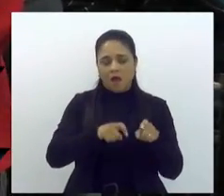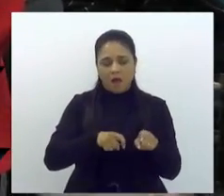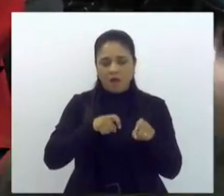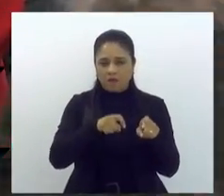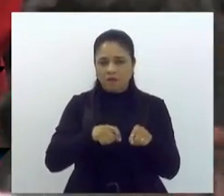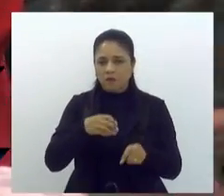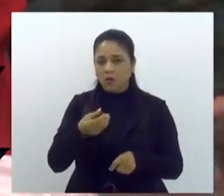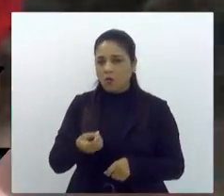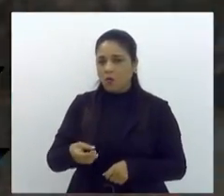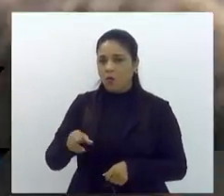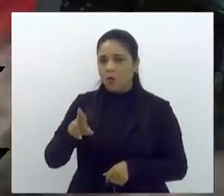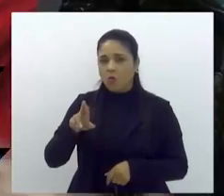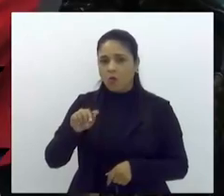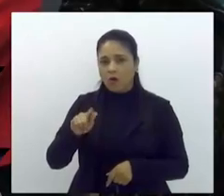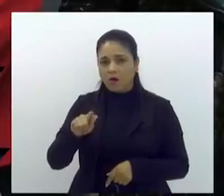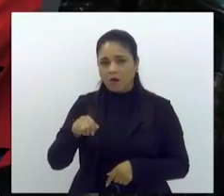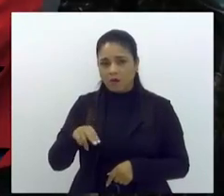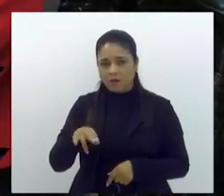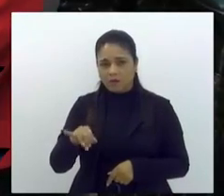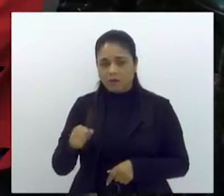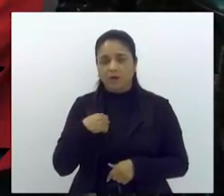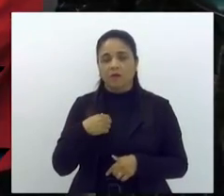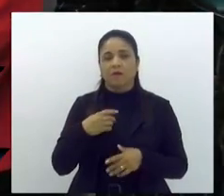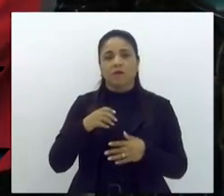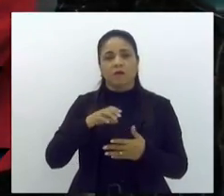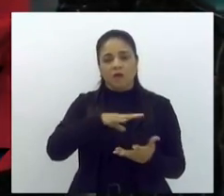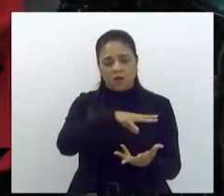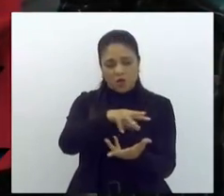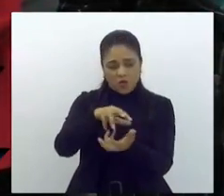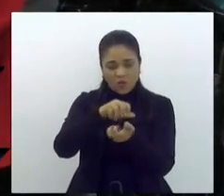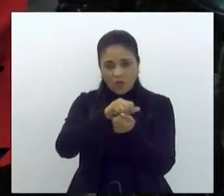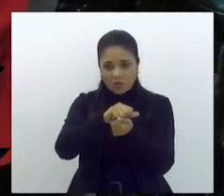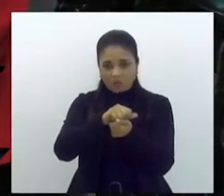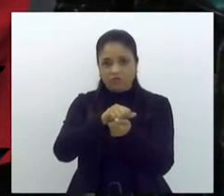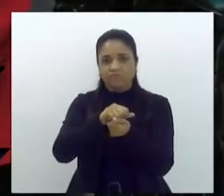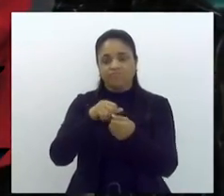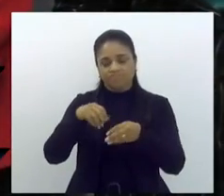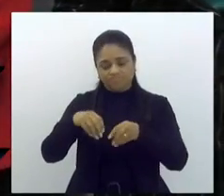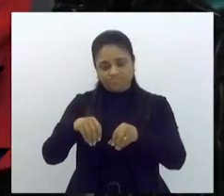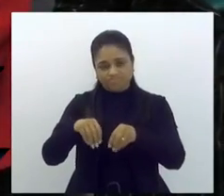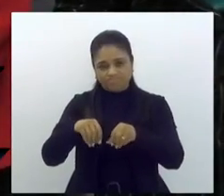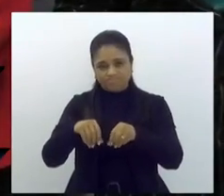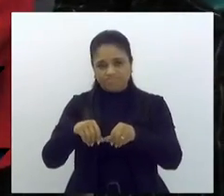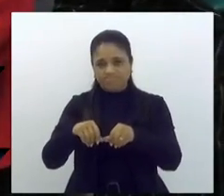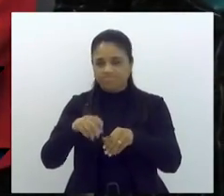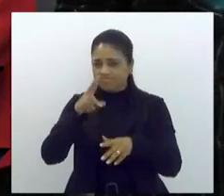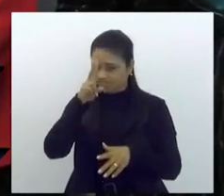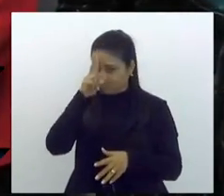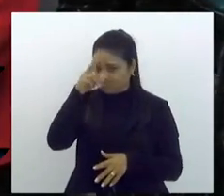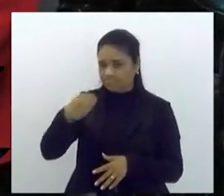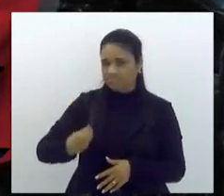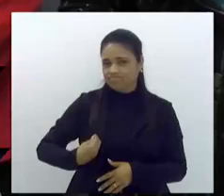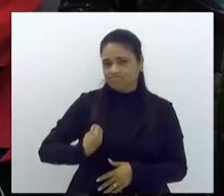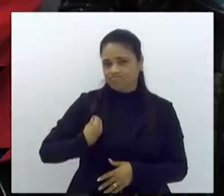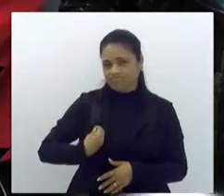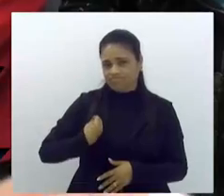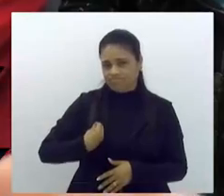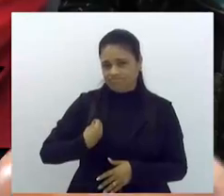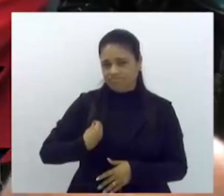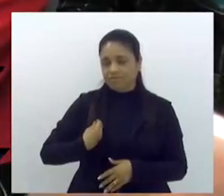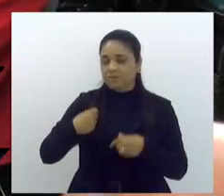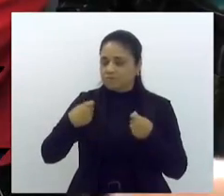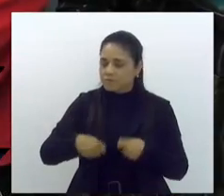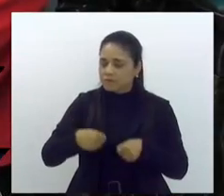orgânica ecológica a Terra é a nossa raiz é a nossa mãe temos que